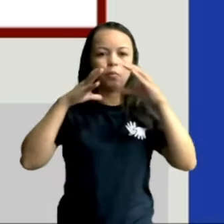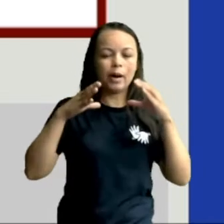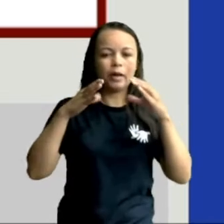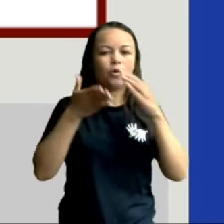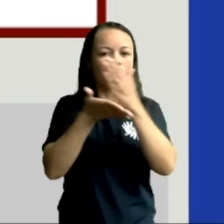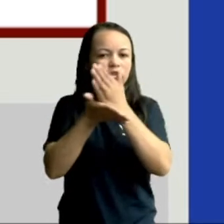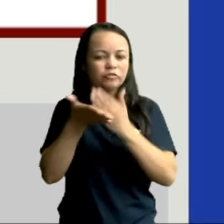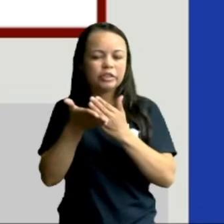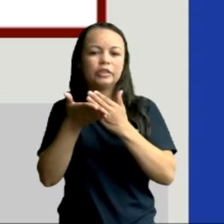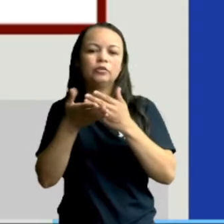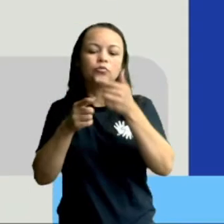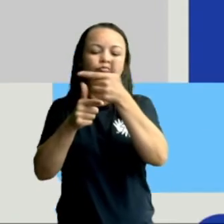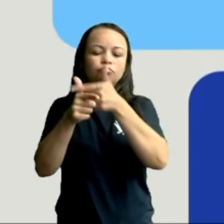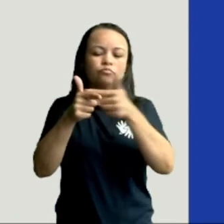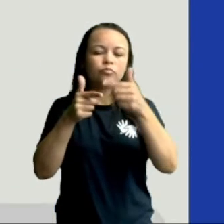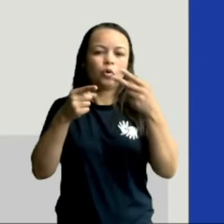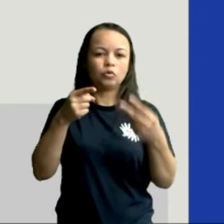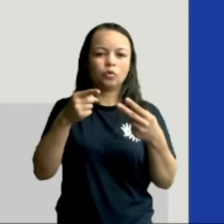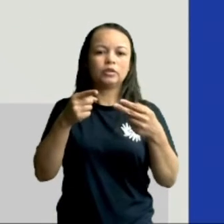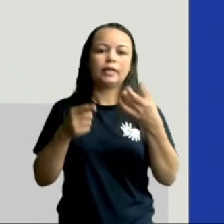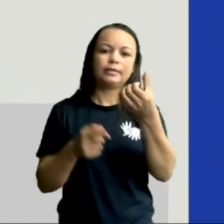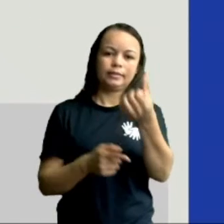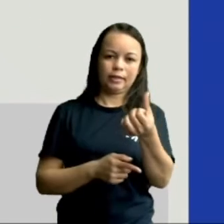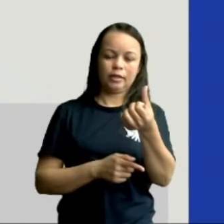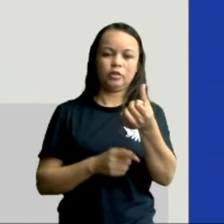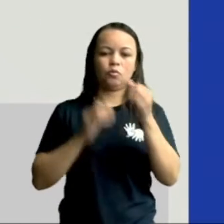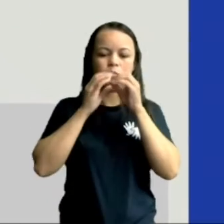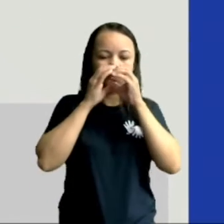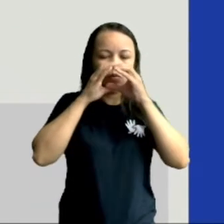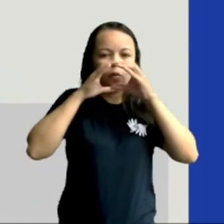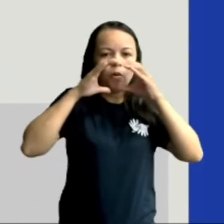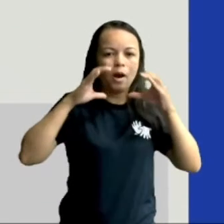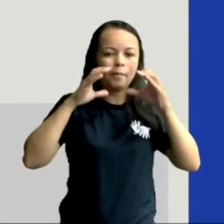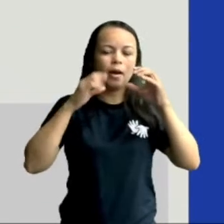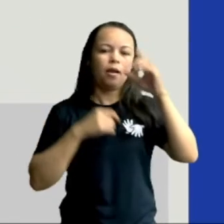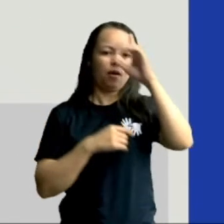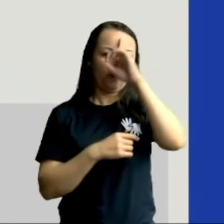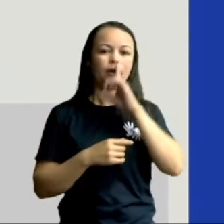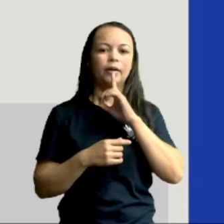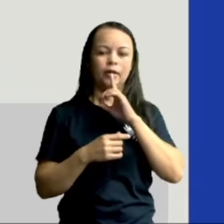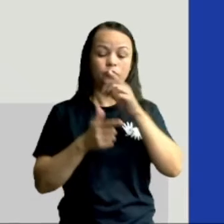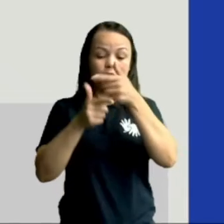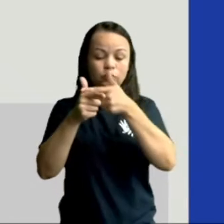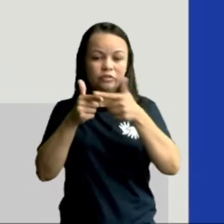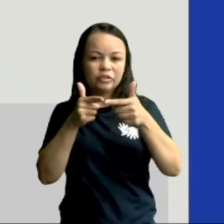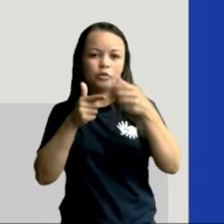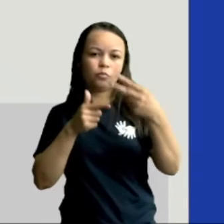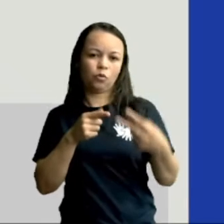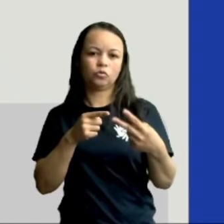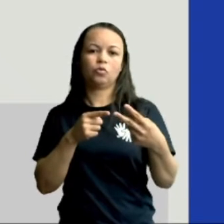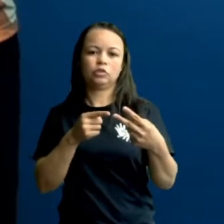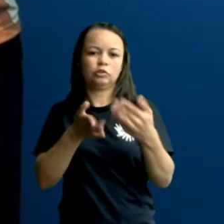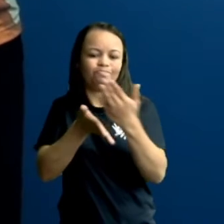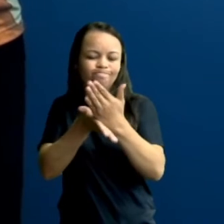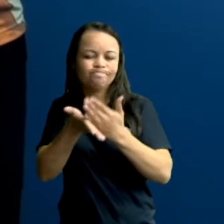balões amarelos. Beleza? Deu para compreender a relação de metade? Então, dividido por 2, eu tenho metade. Então, se eu tenho